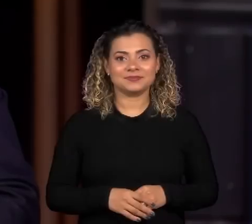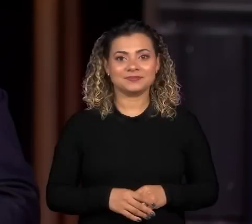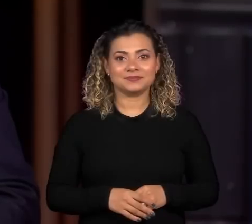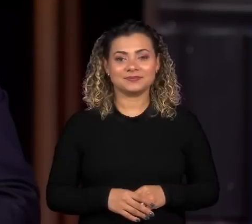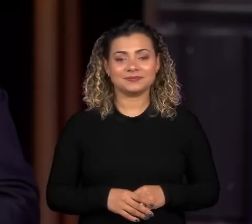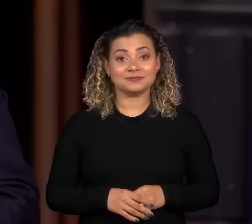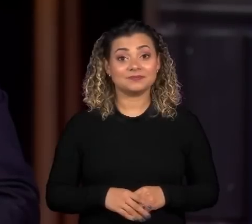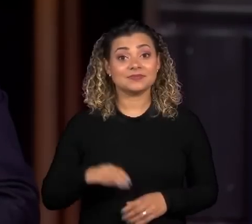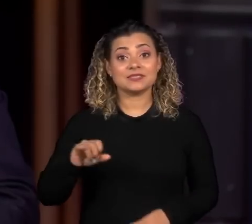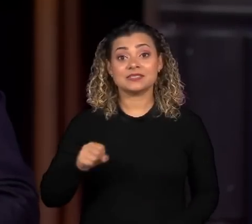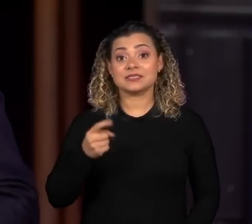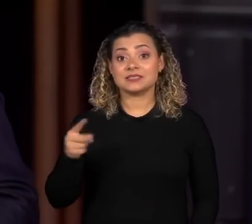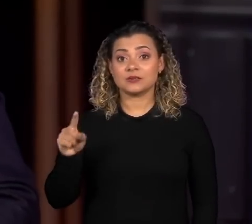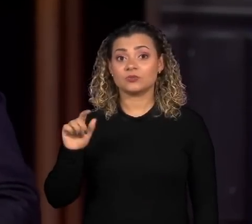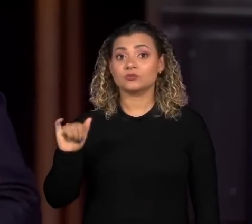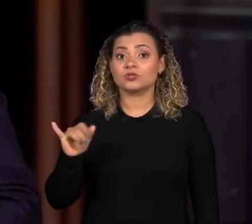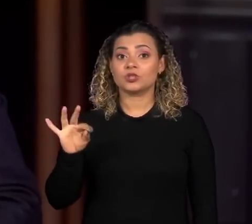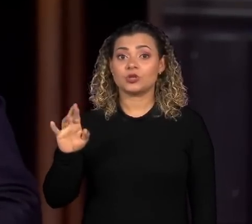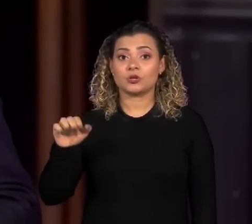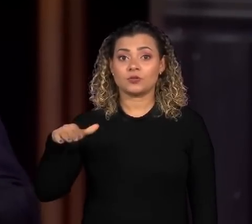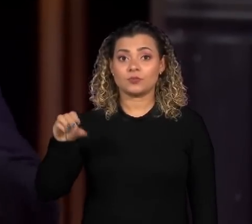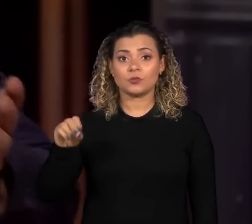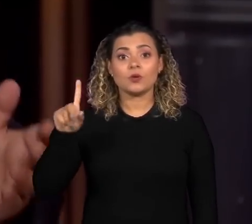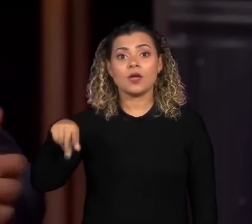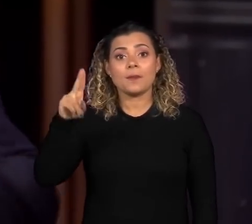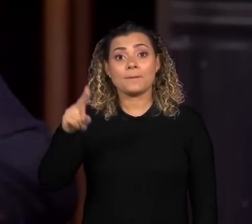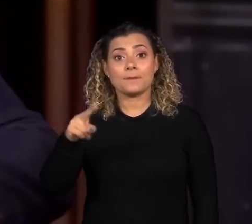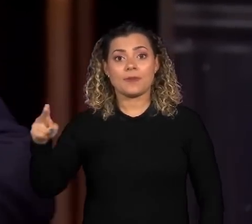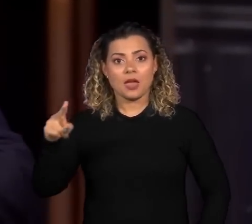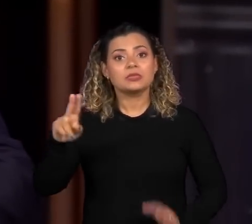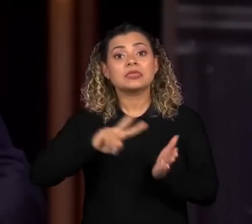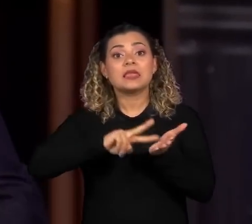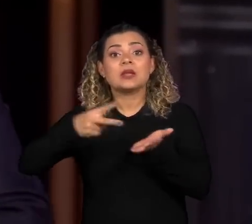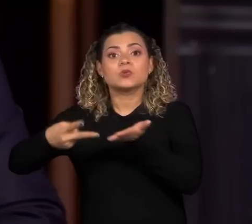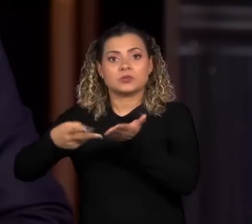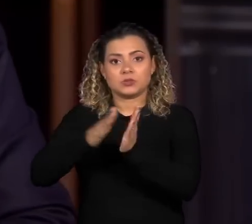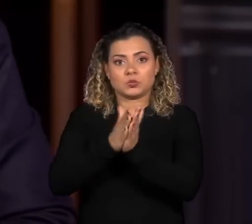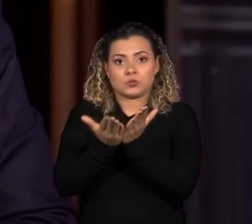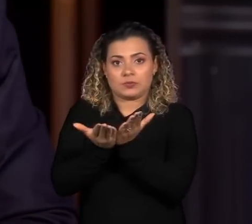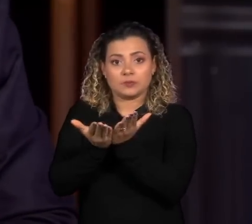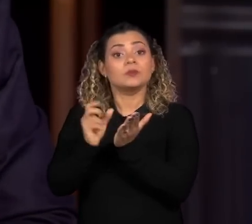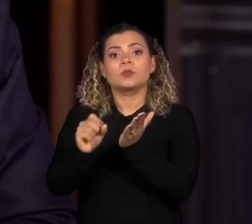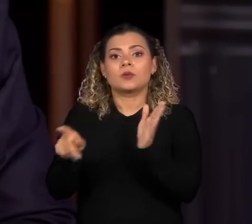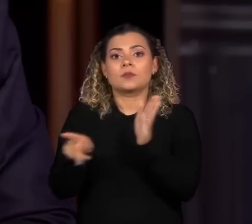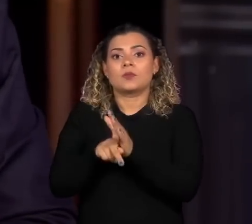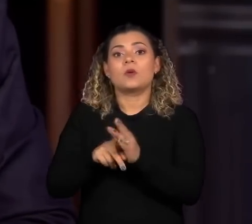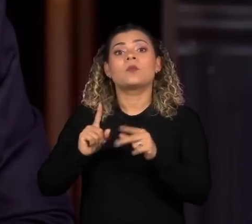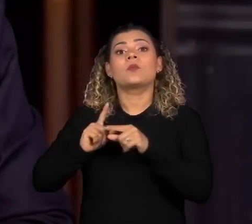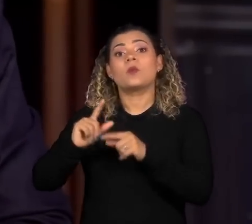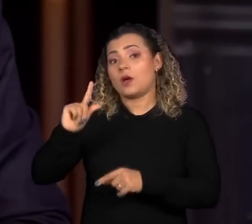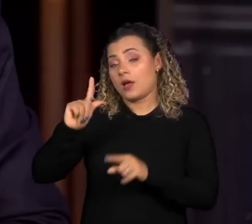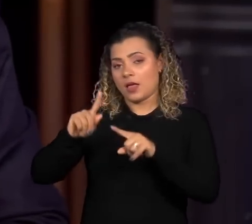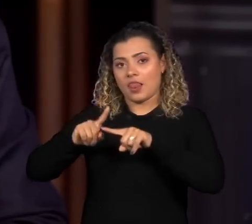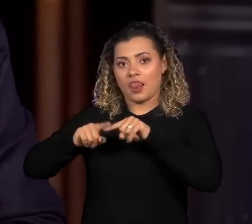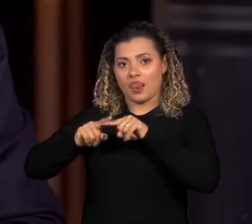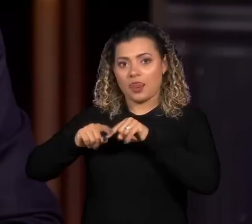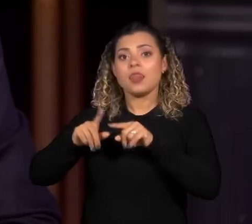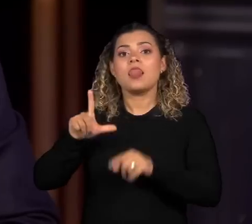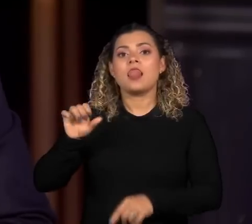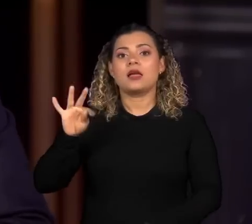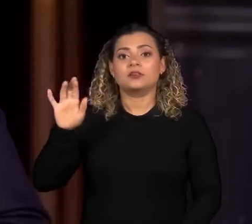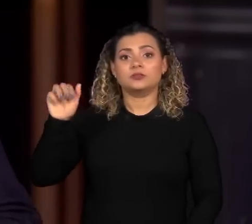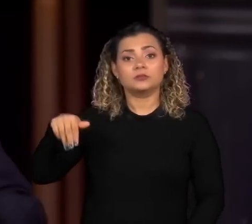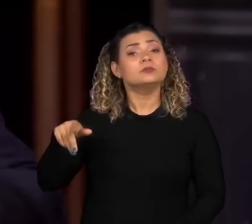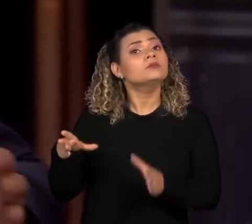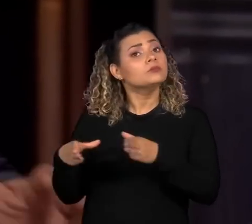São Jerônimo, o padre que traduziu a Bíblia para o latim, ele dizia assim: arranje sempre alguma coisa para fazer, que é